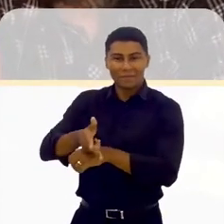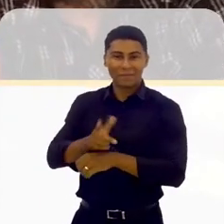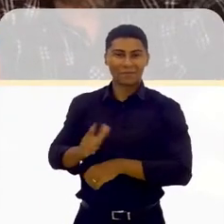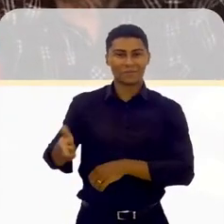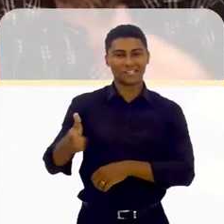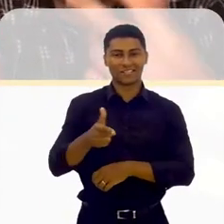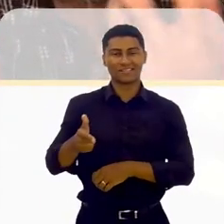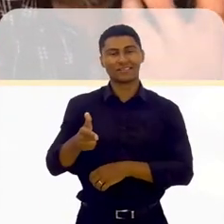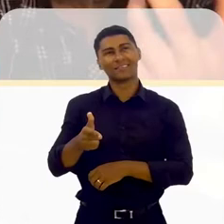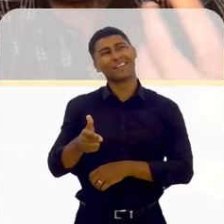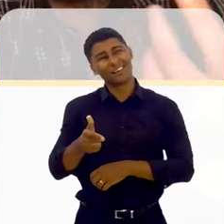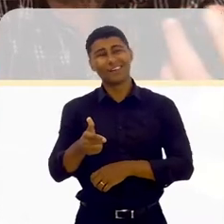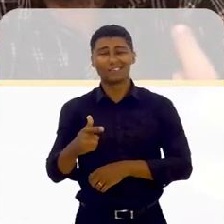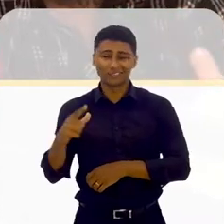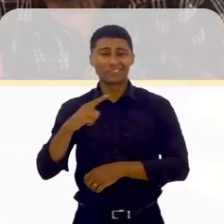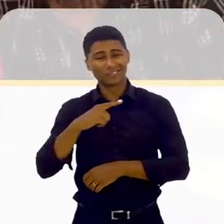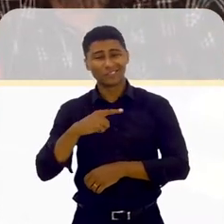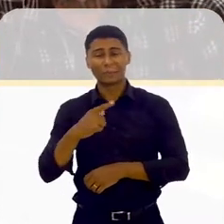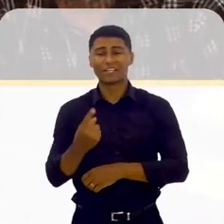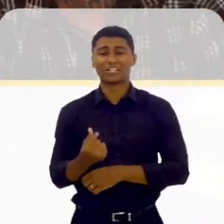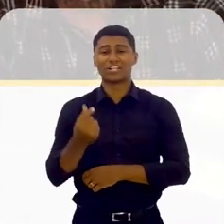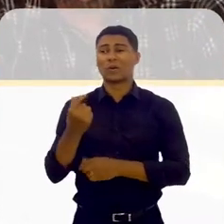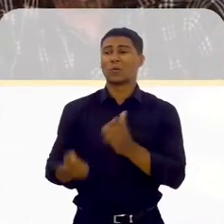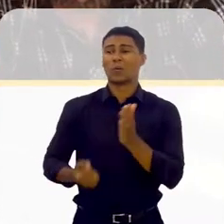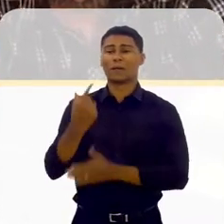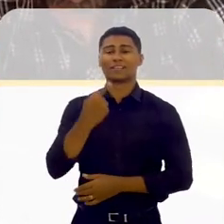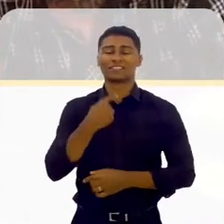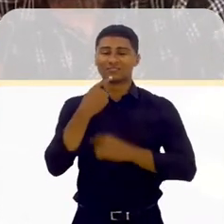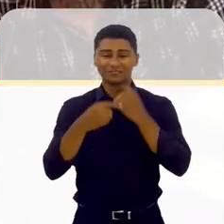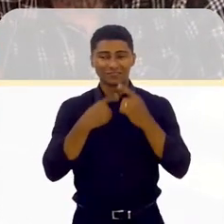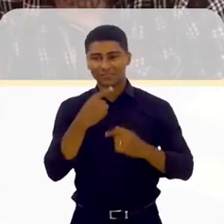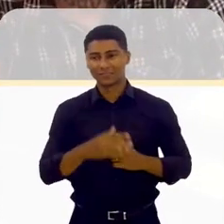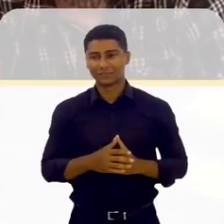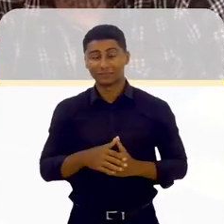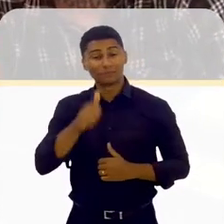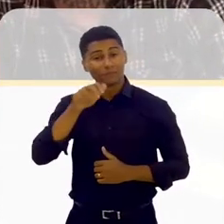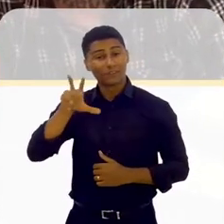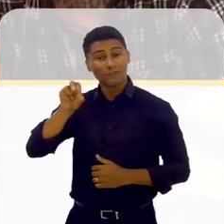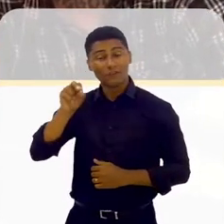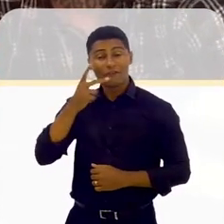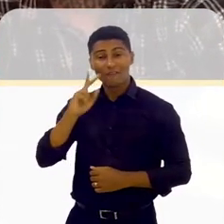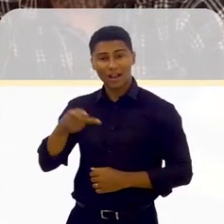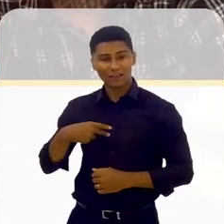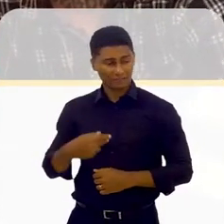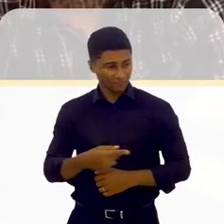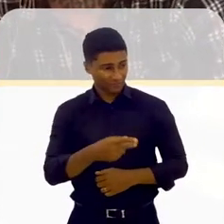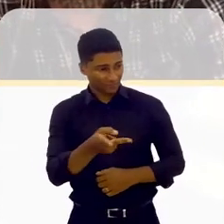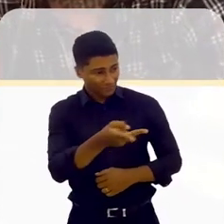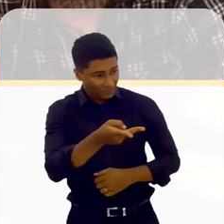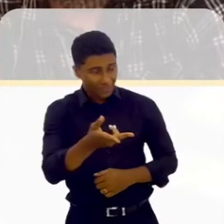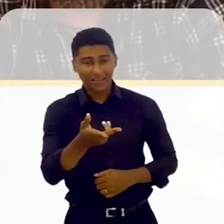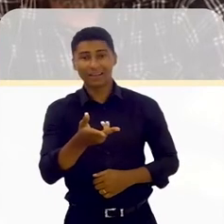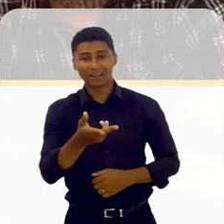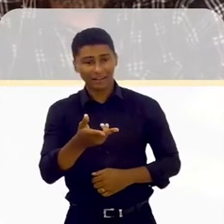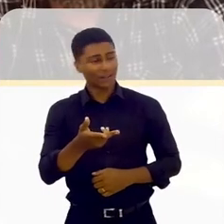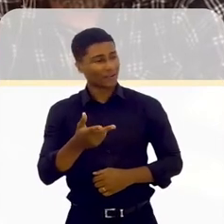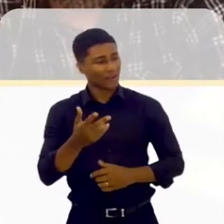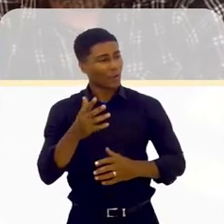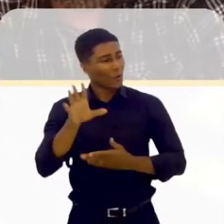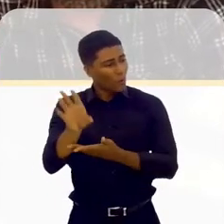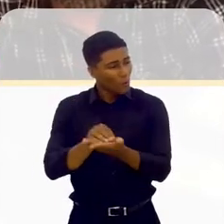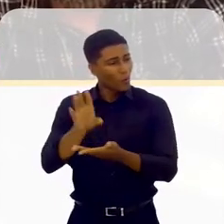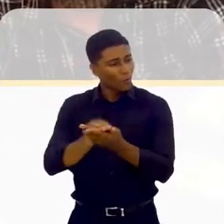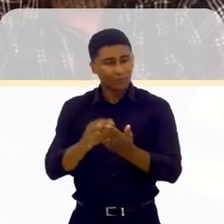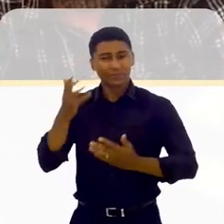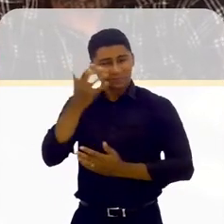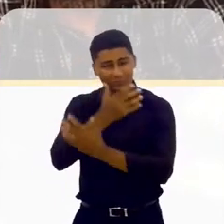Até tivesse, tinha, que não tinha dinheiro que para não tinha, não comprar, tinha condição mais. Minha avó falava, pô, vocês faziam isso? Seu irmão subia em cima da mesa, imitava o latino,